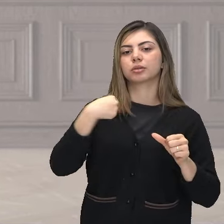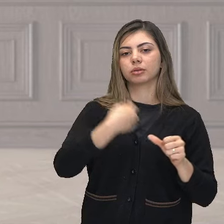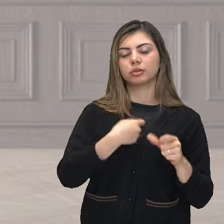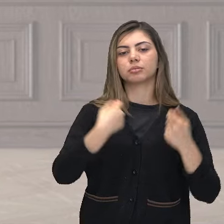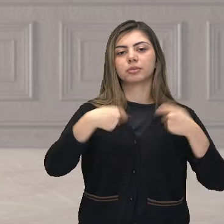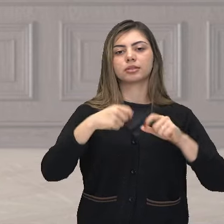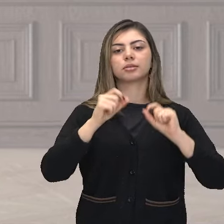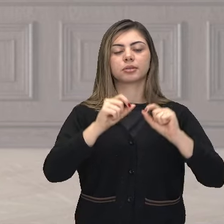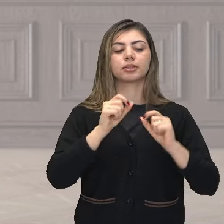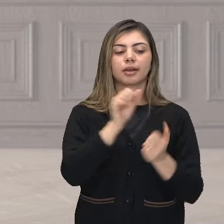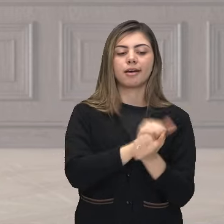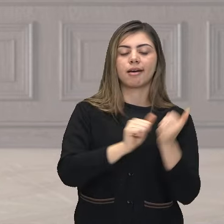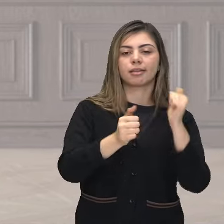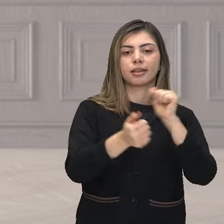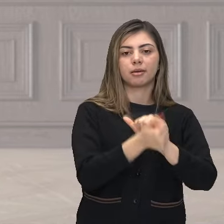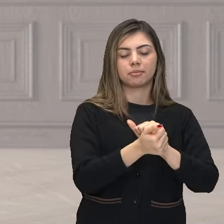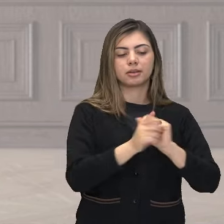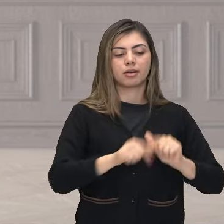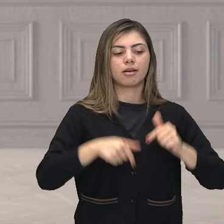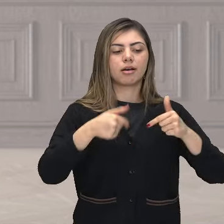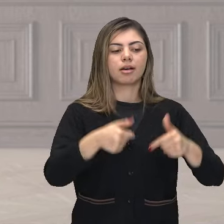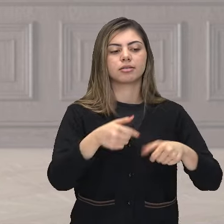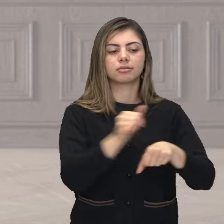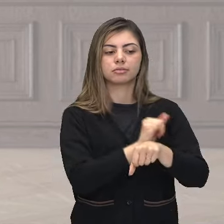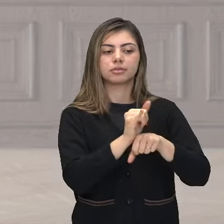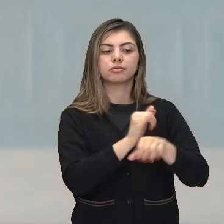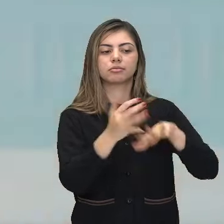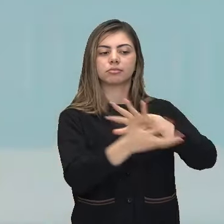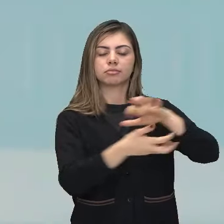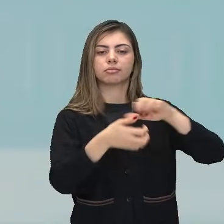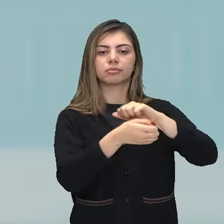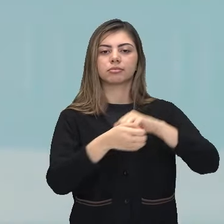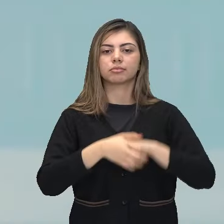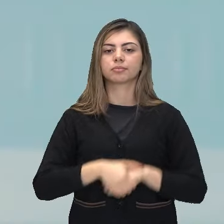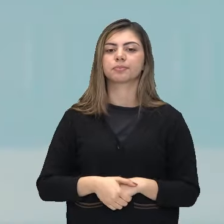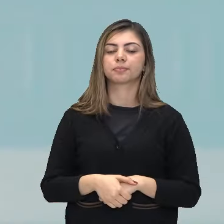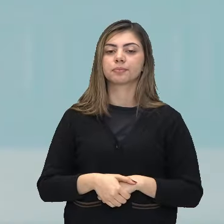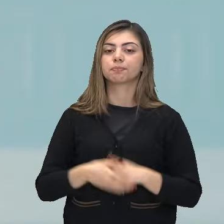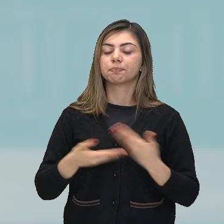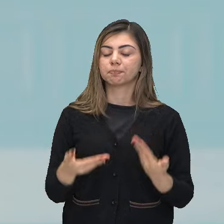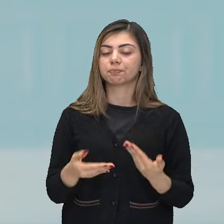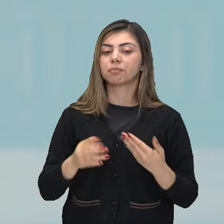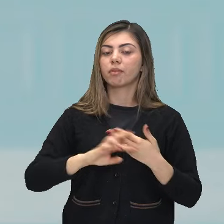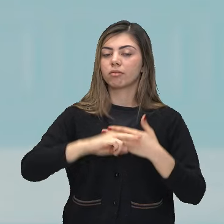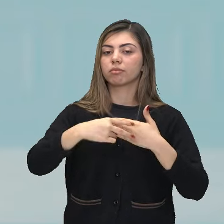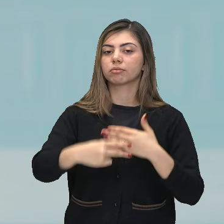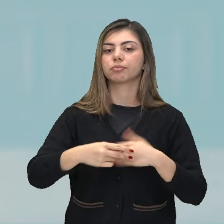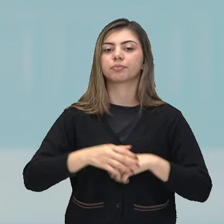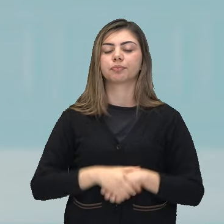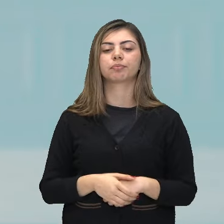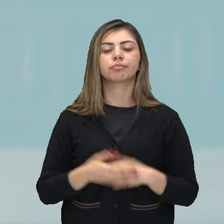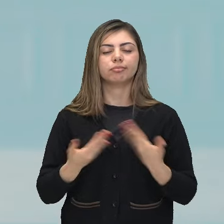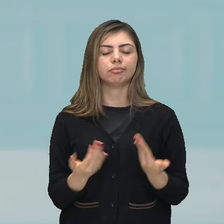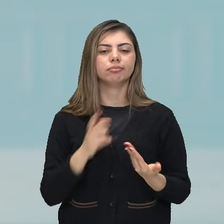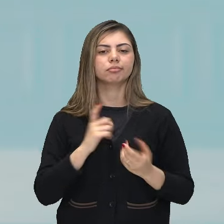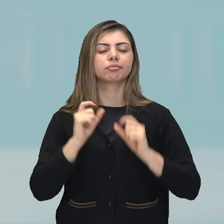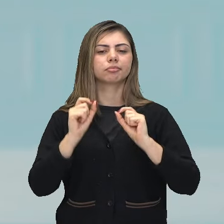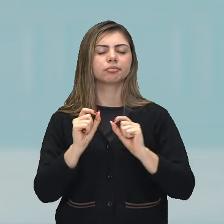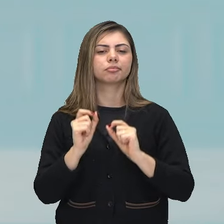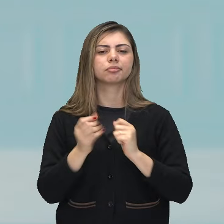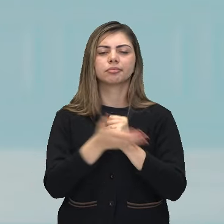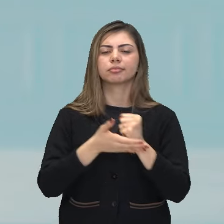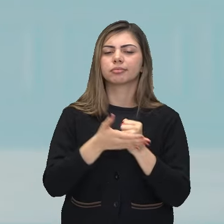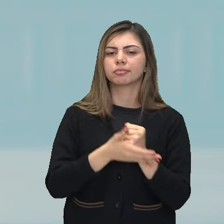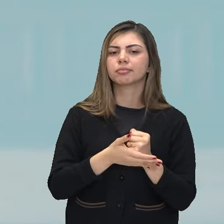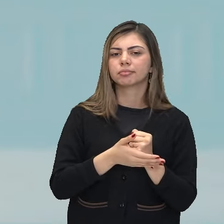adaptar a práticas mais sustentáveis causa e consequência baseia-se na relação de